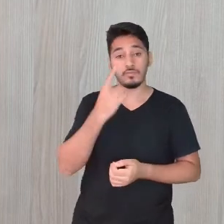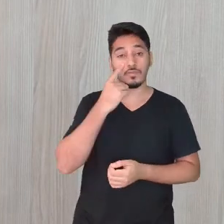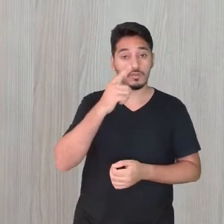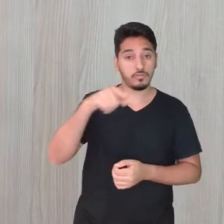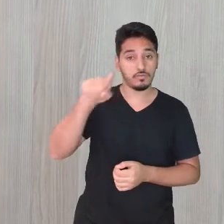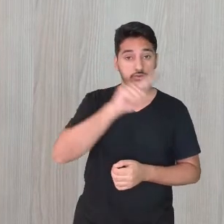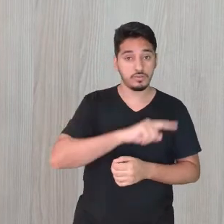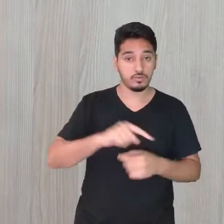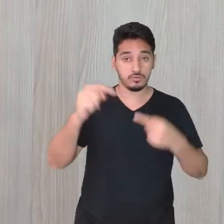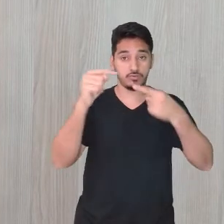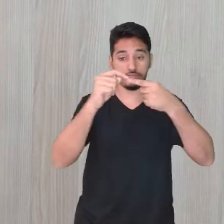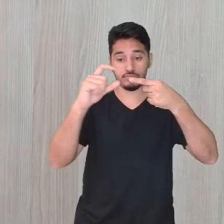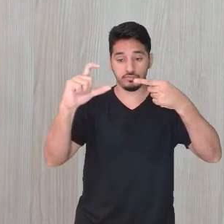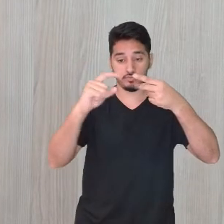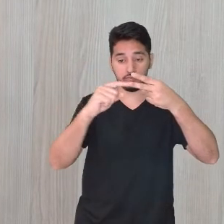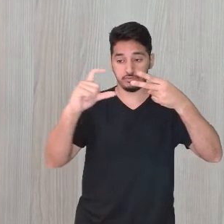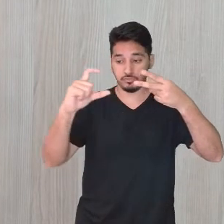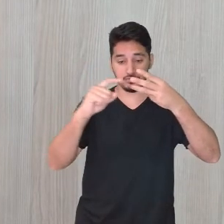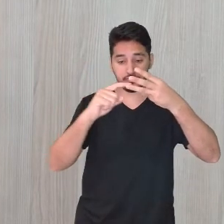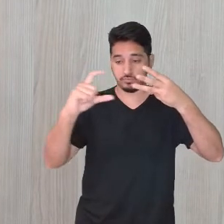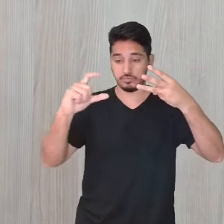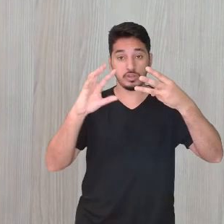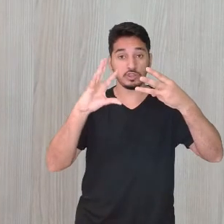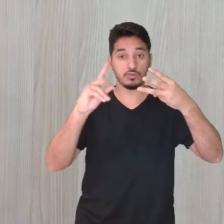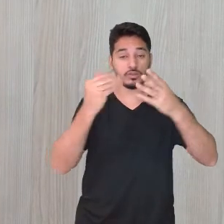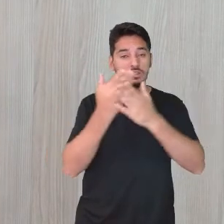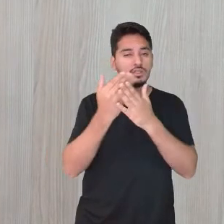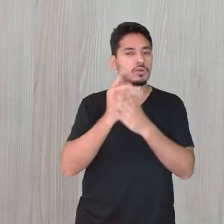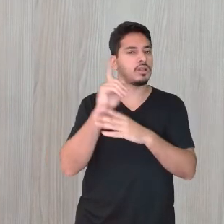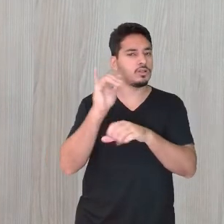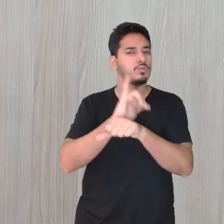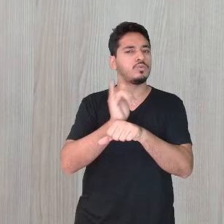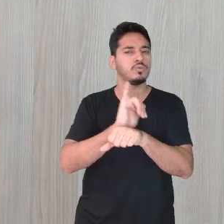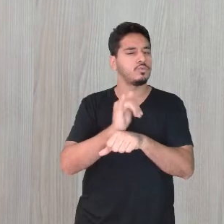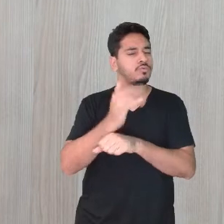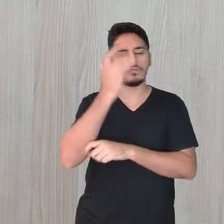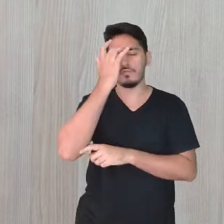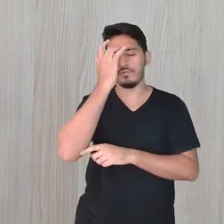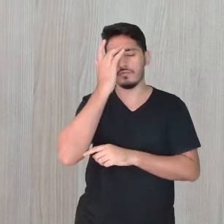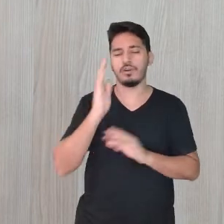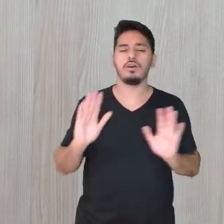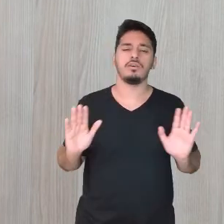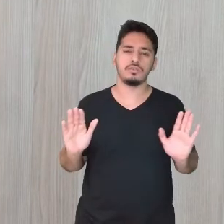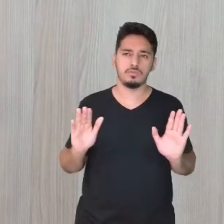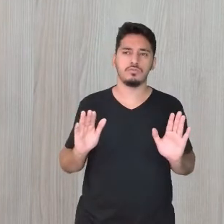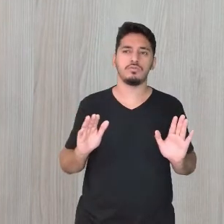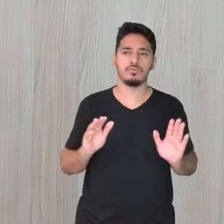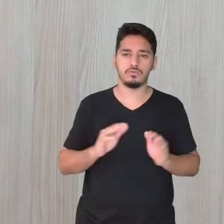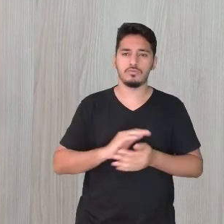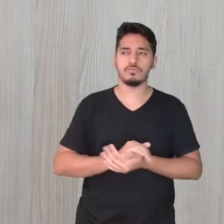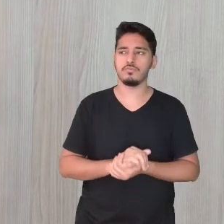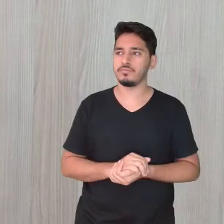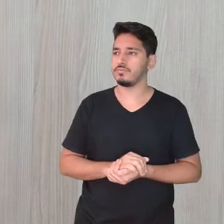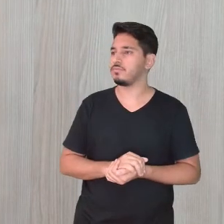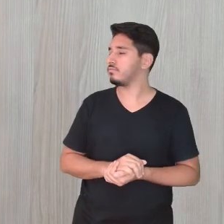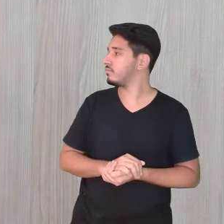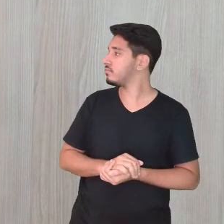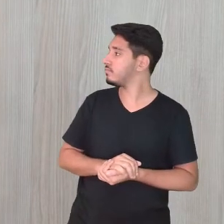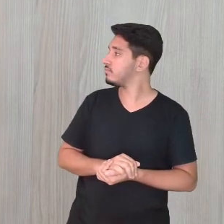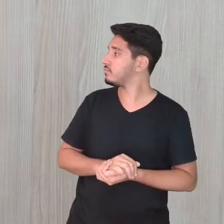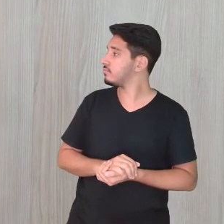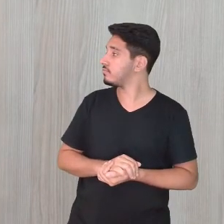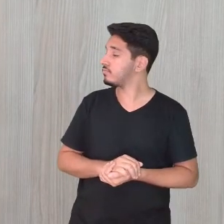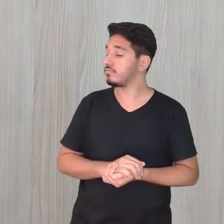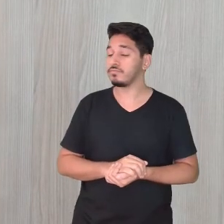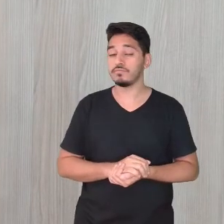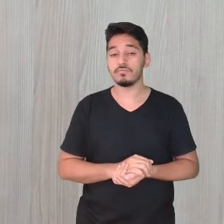tem todas as matérias e todas as aulas, né? Então fica bem mais fácil de você lidar com isso.